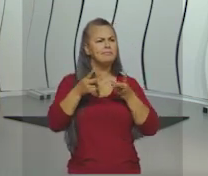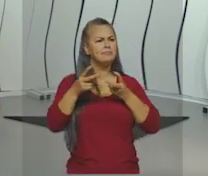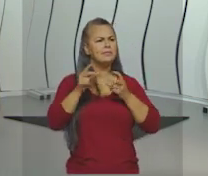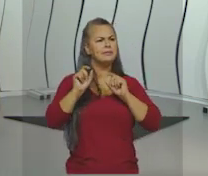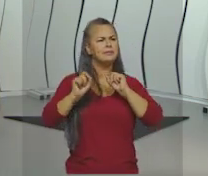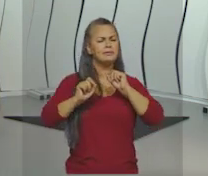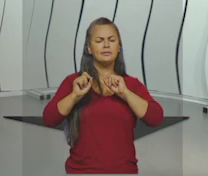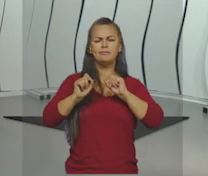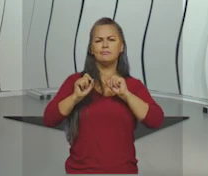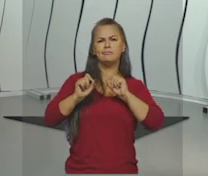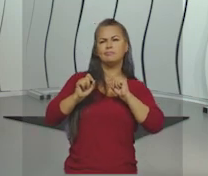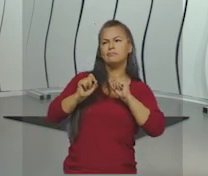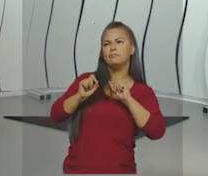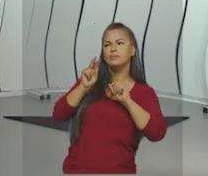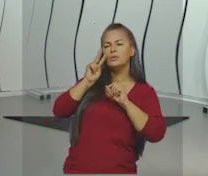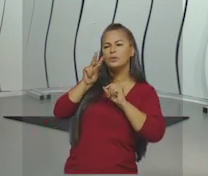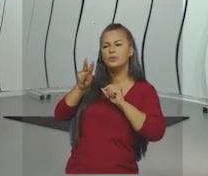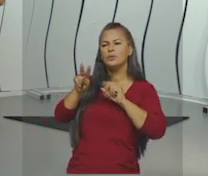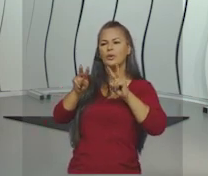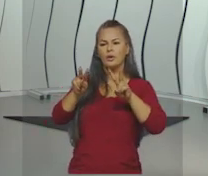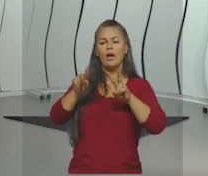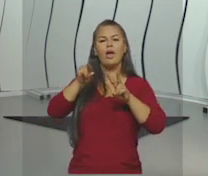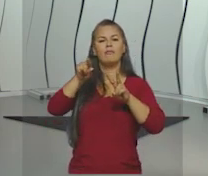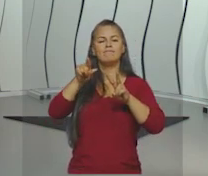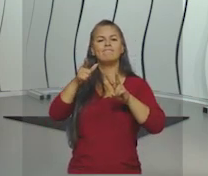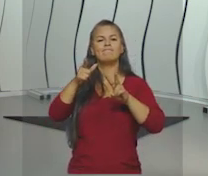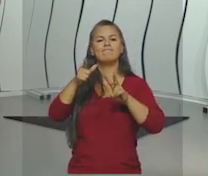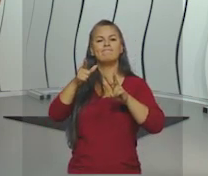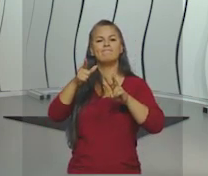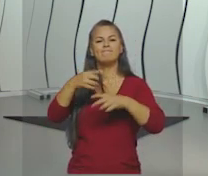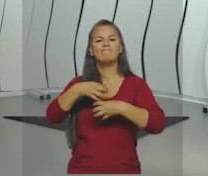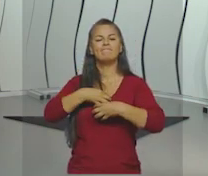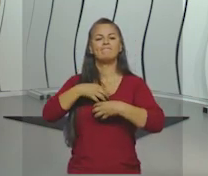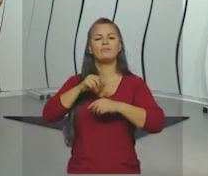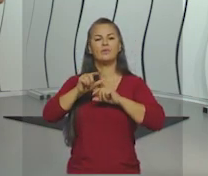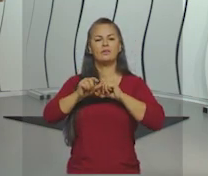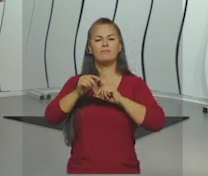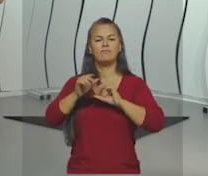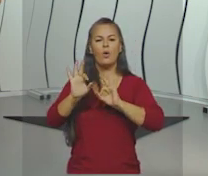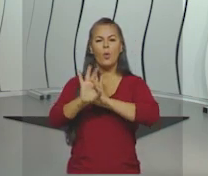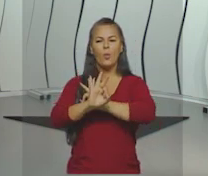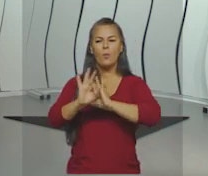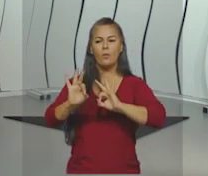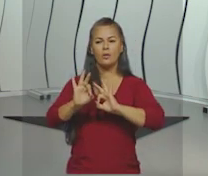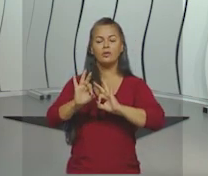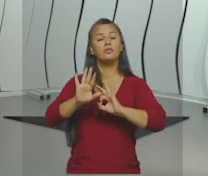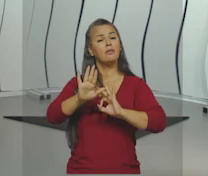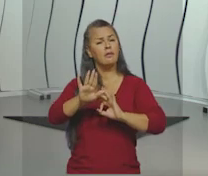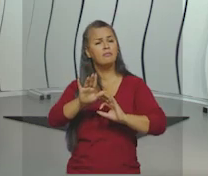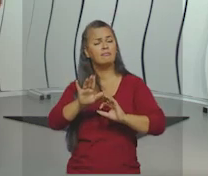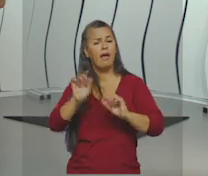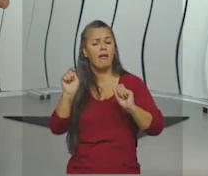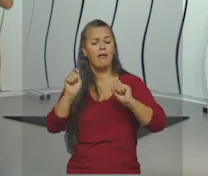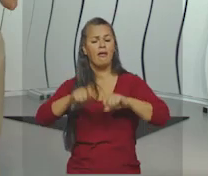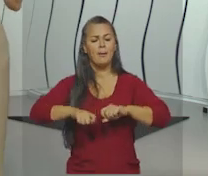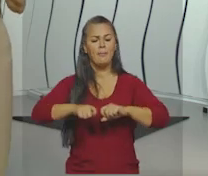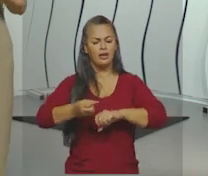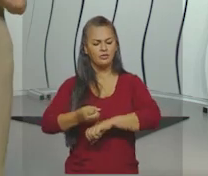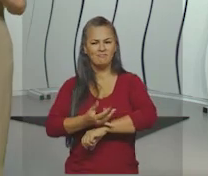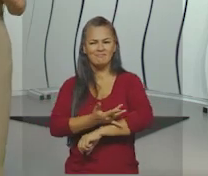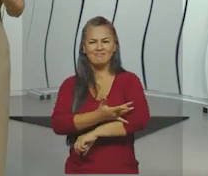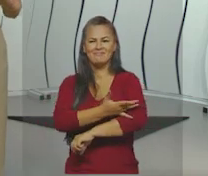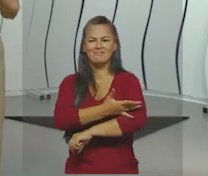interpretando, né? A visão é um sentido maravilhoso, que nos traz também muita emoção. Então, assim, lembrando